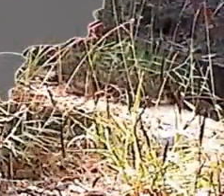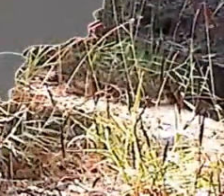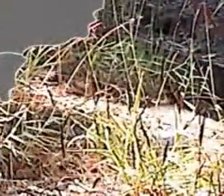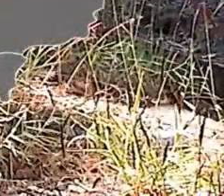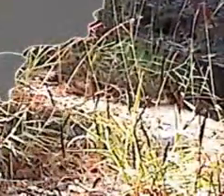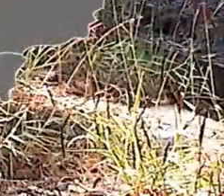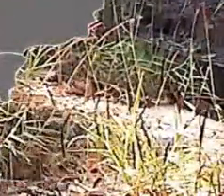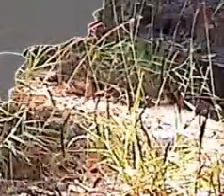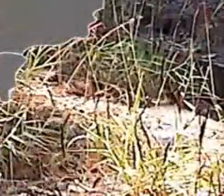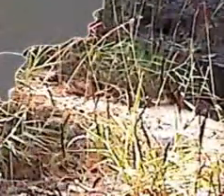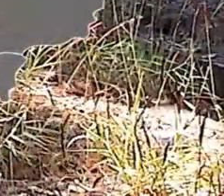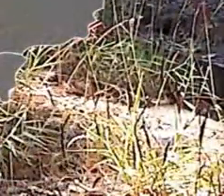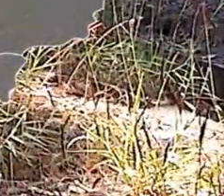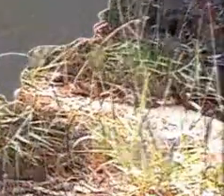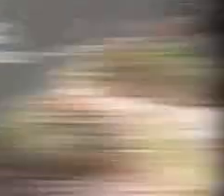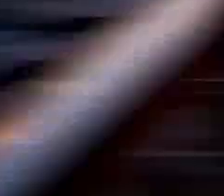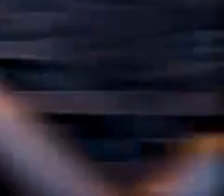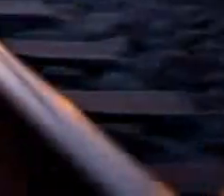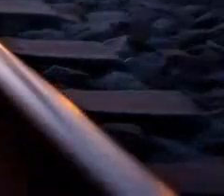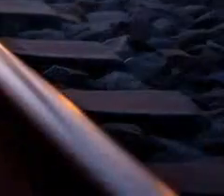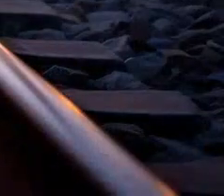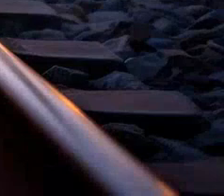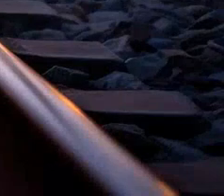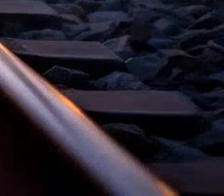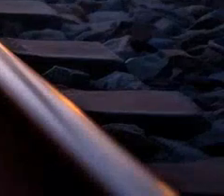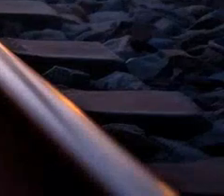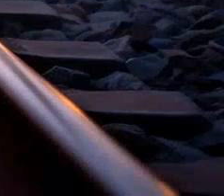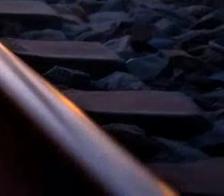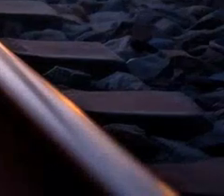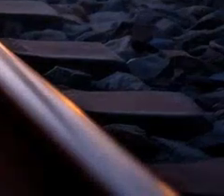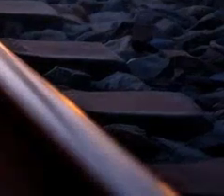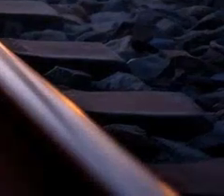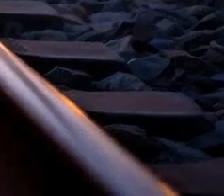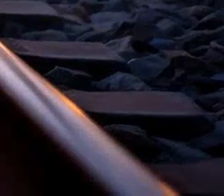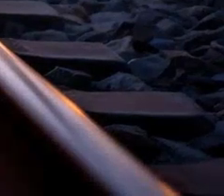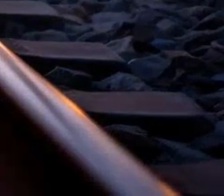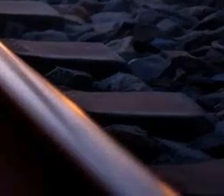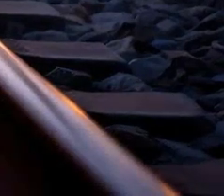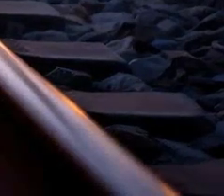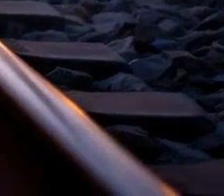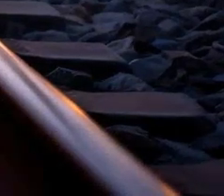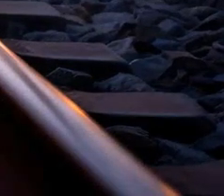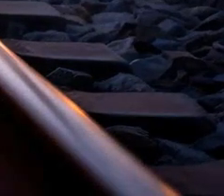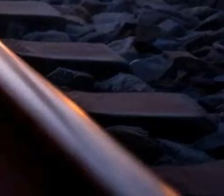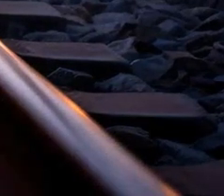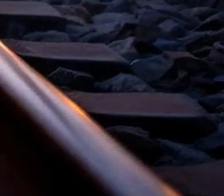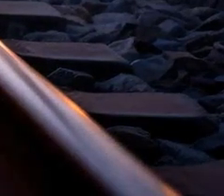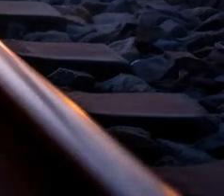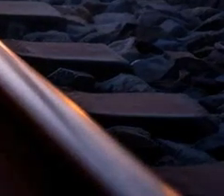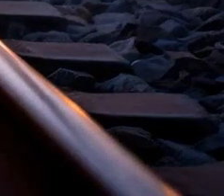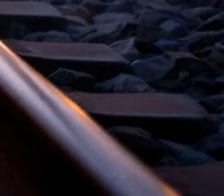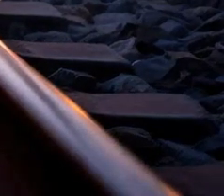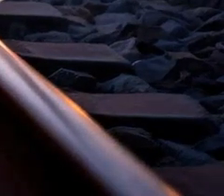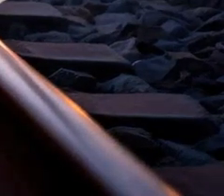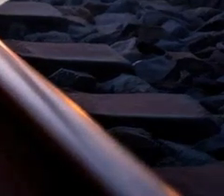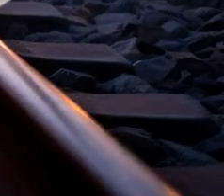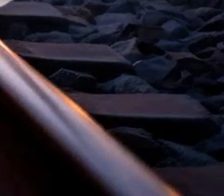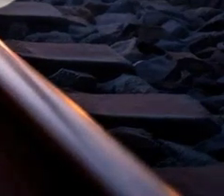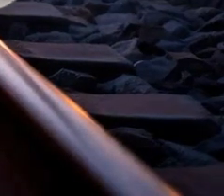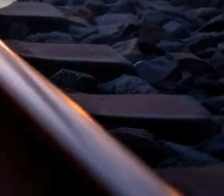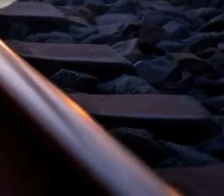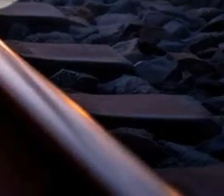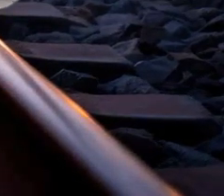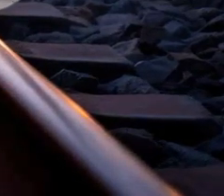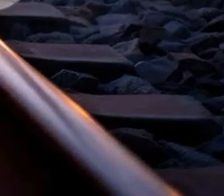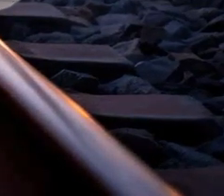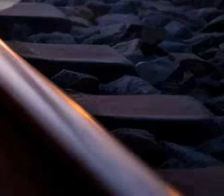de 80% dos investimentos apesar de a previsão de investimentos em Minas não chegar a 10% cerca de 80%